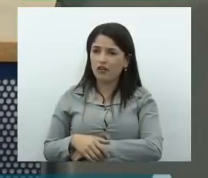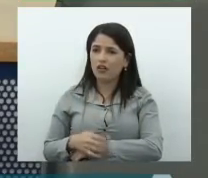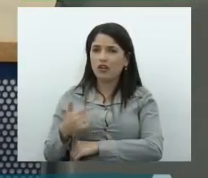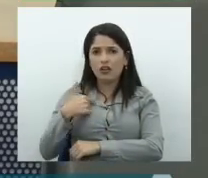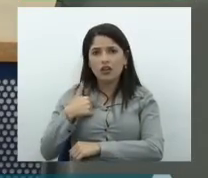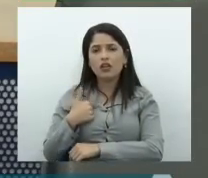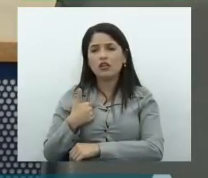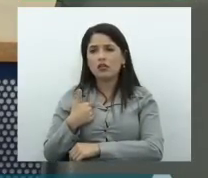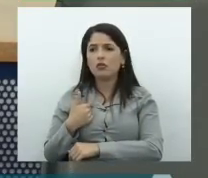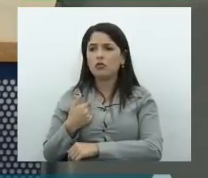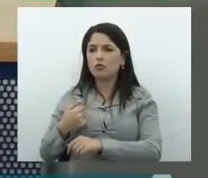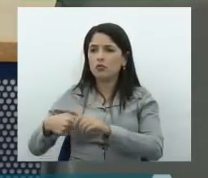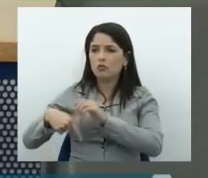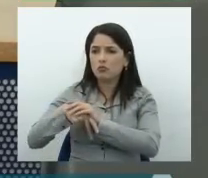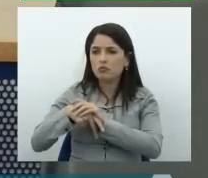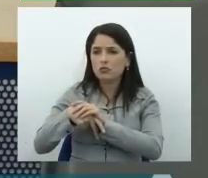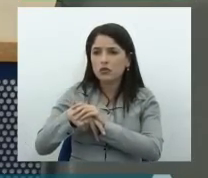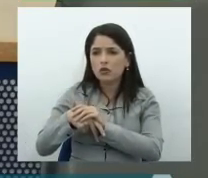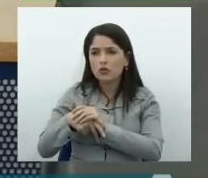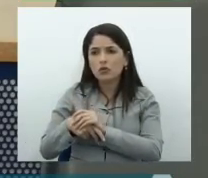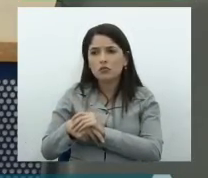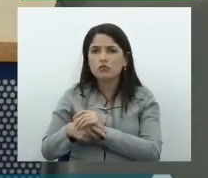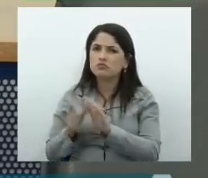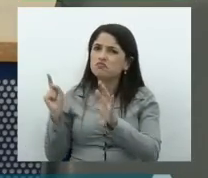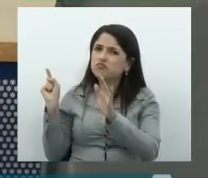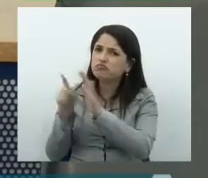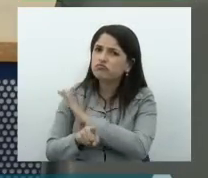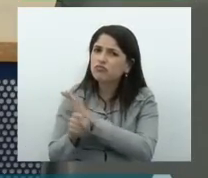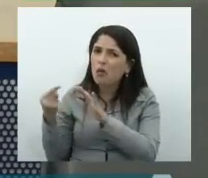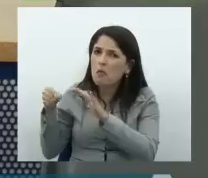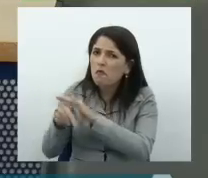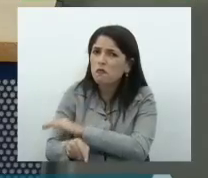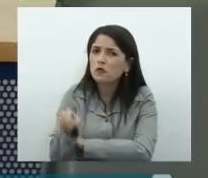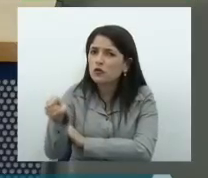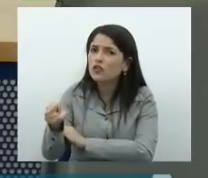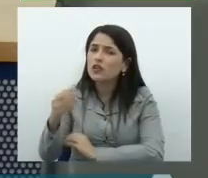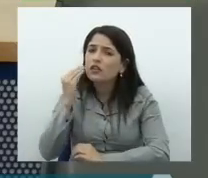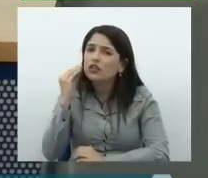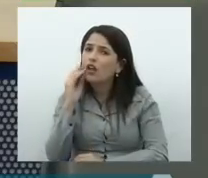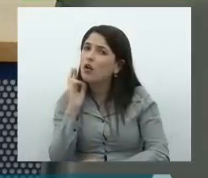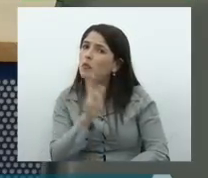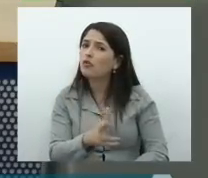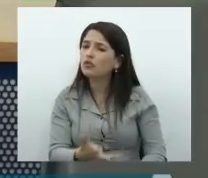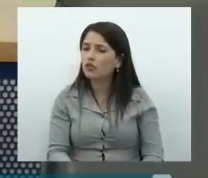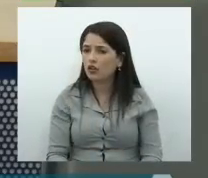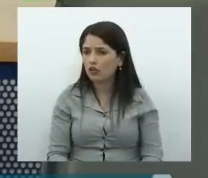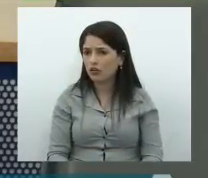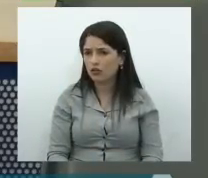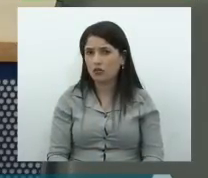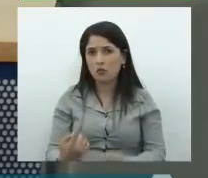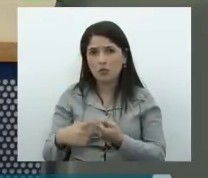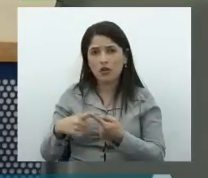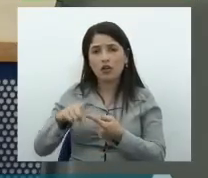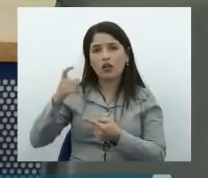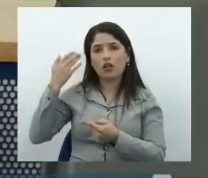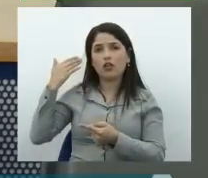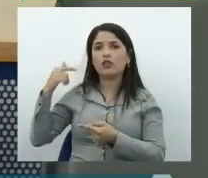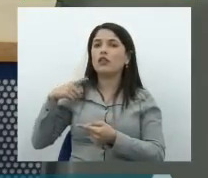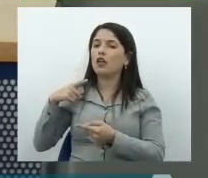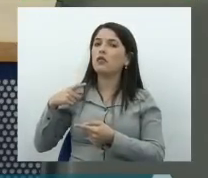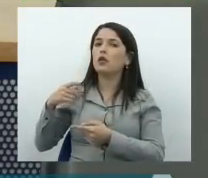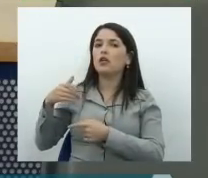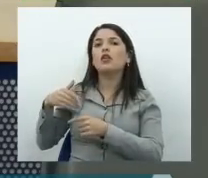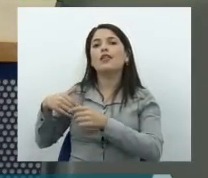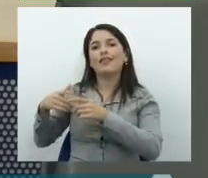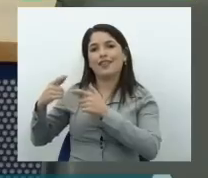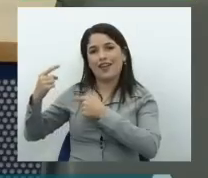grande enquete, um grande questionamento para poder ter respostas boas. Veja, o senhor participou do governo o tempo todo.